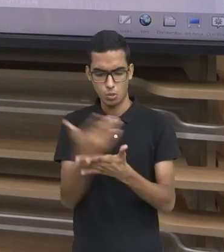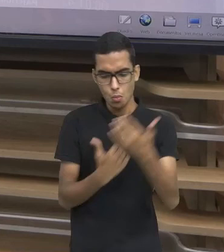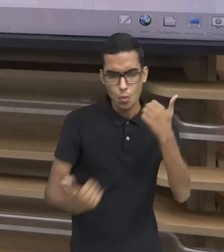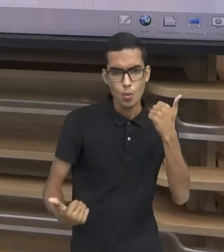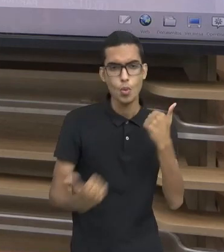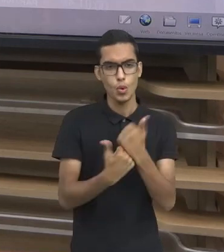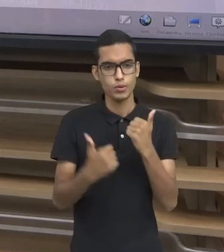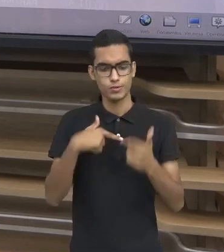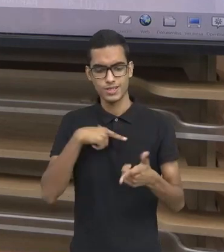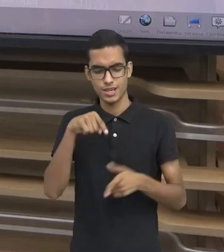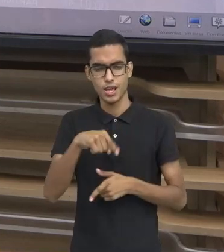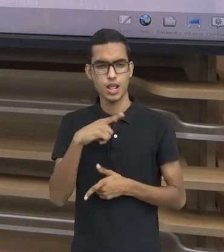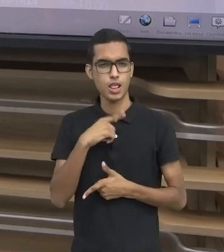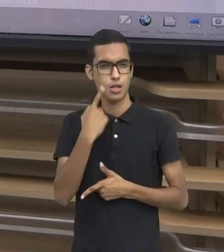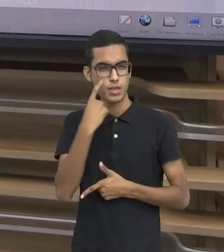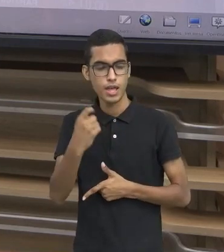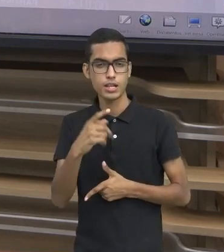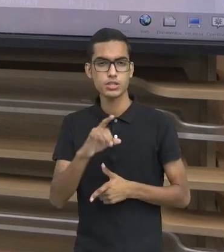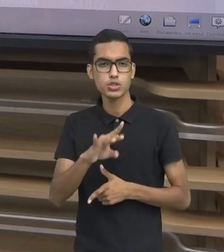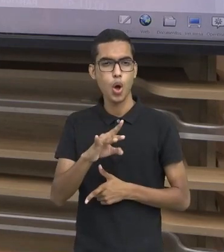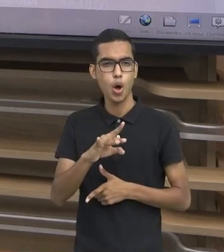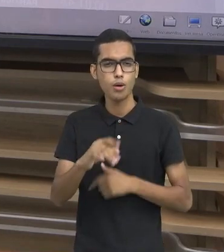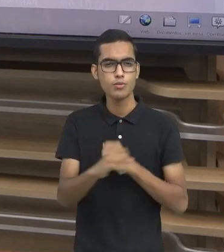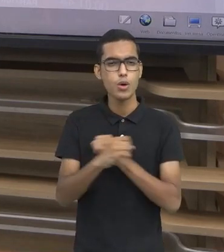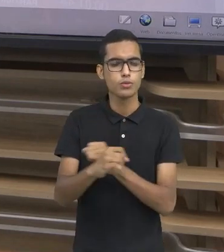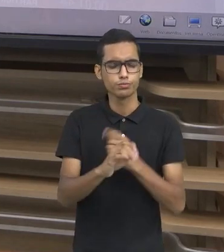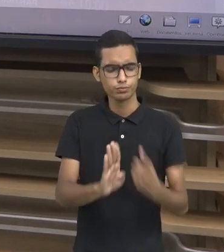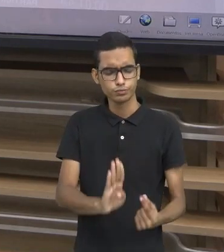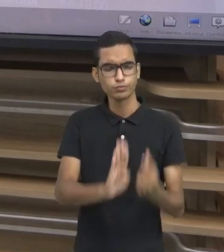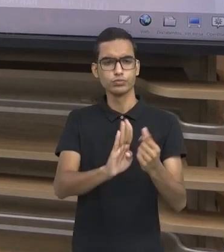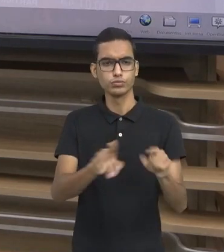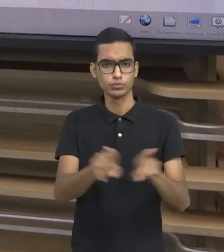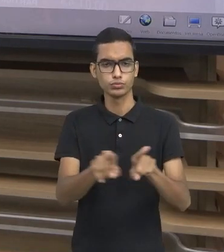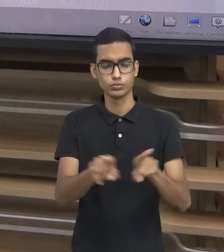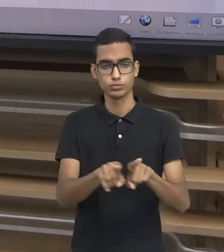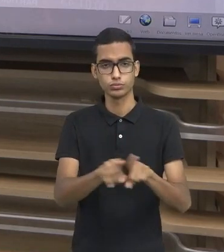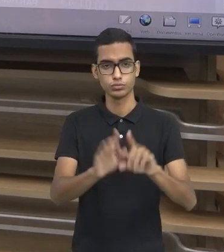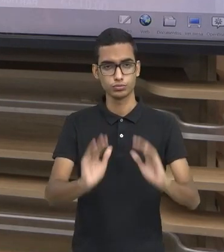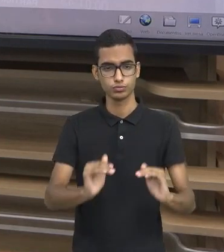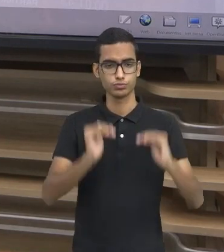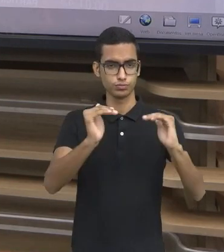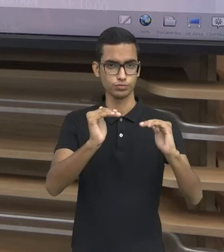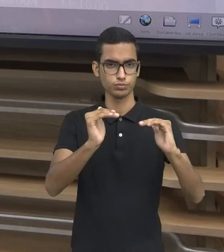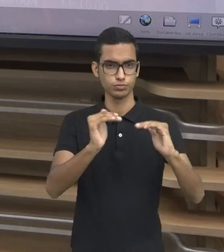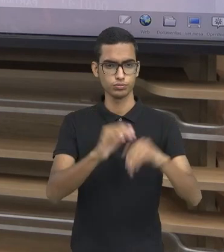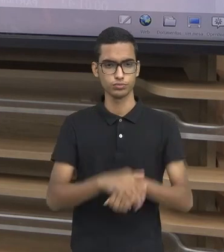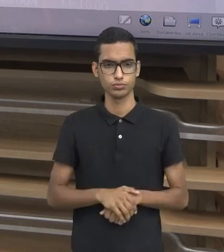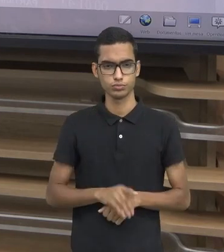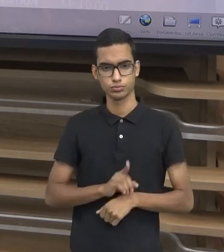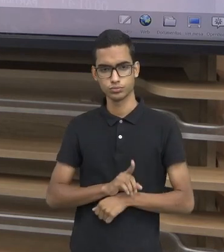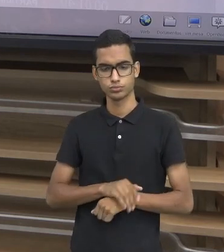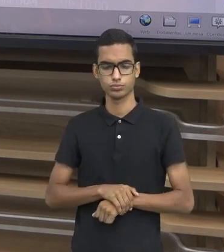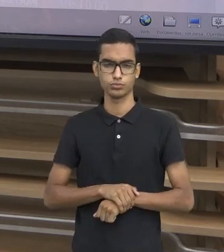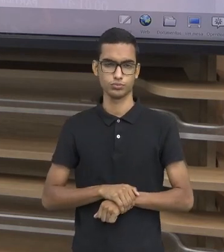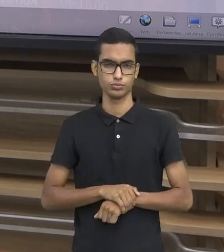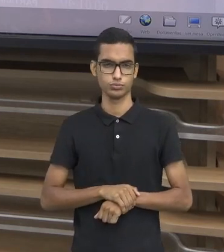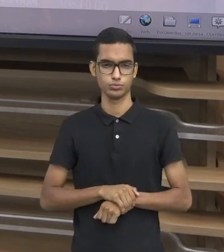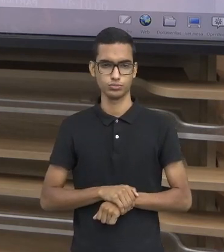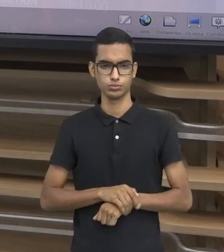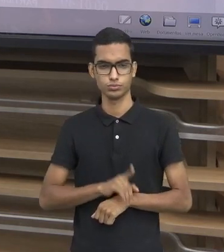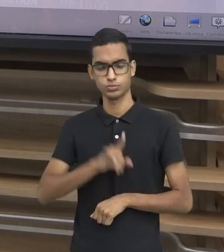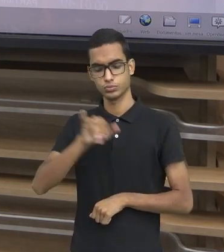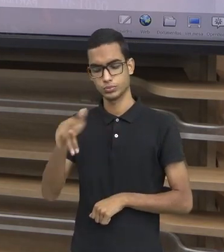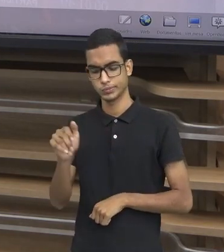média burguesia, porque os gerondinos estavam ali defendendo o lado da alta e da média burguesia.